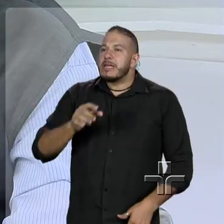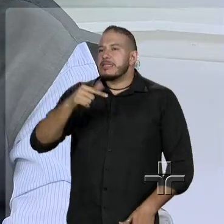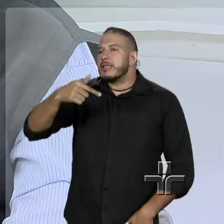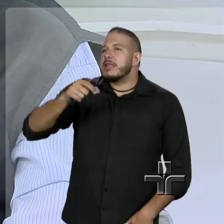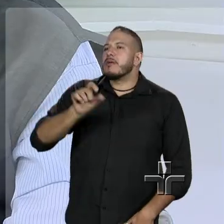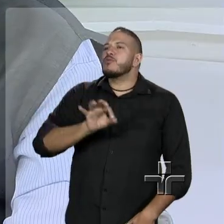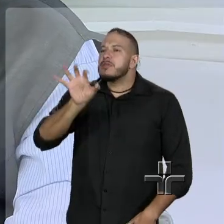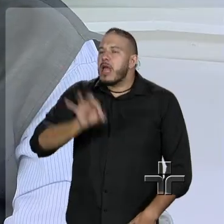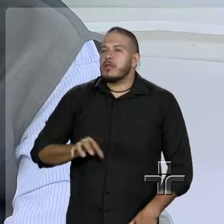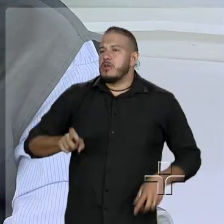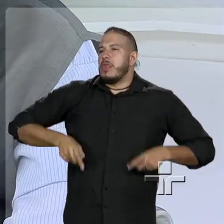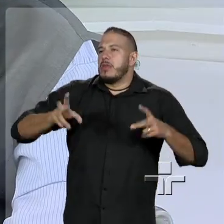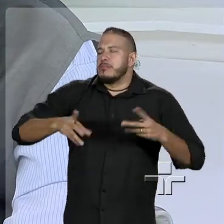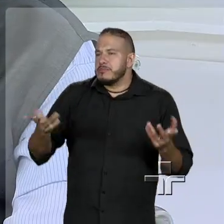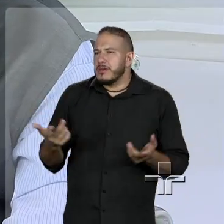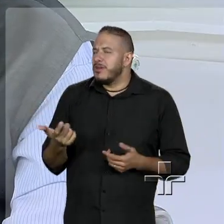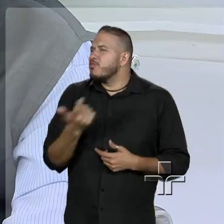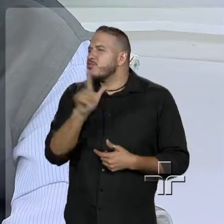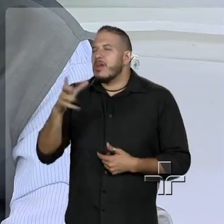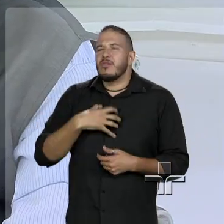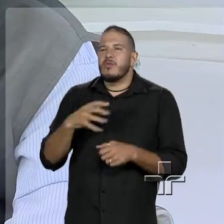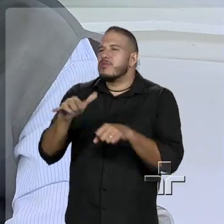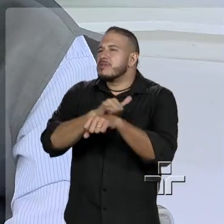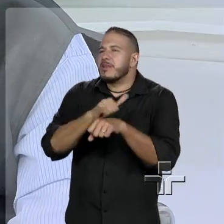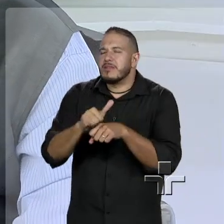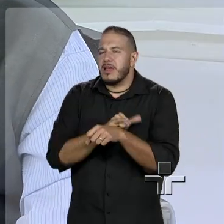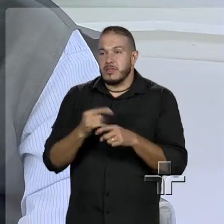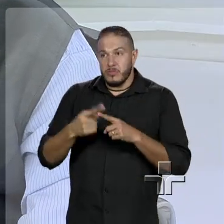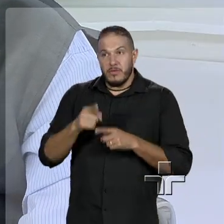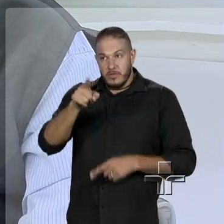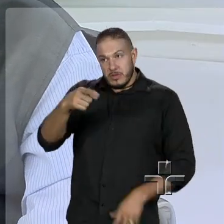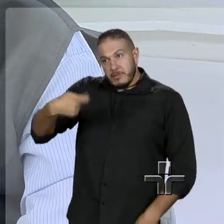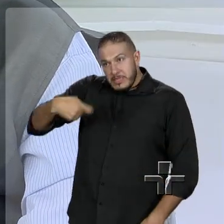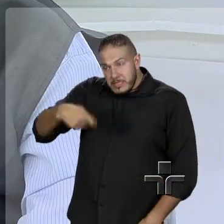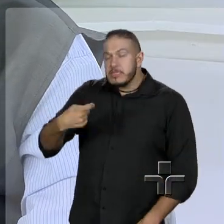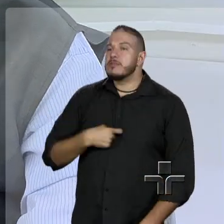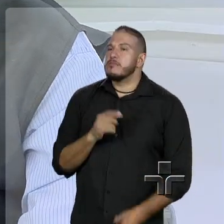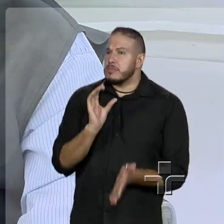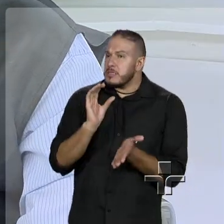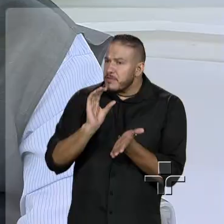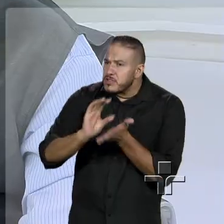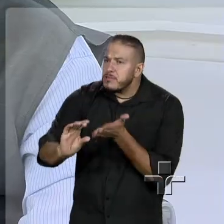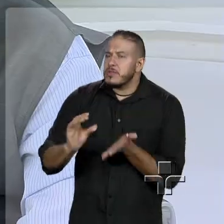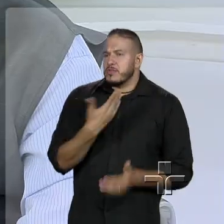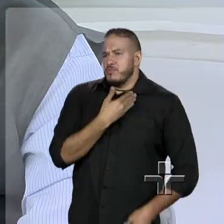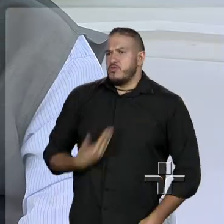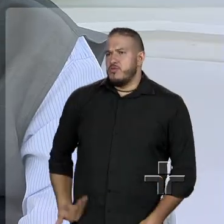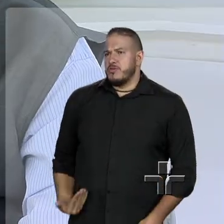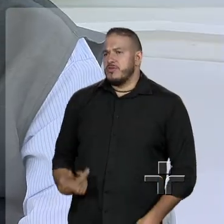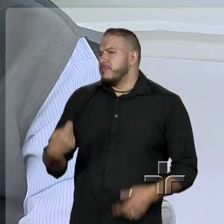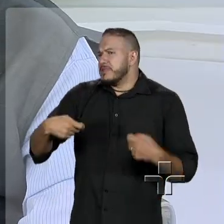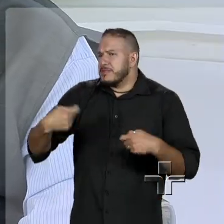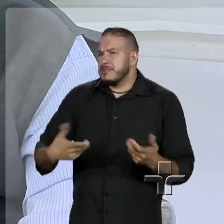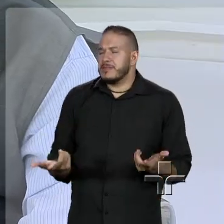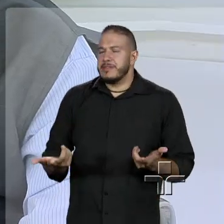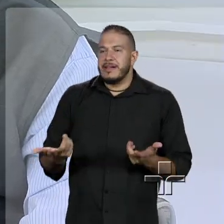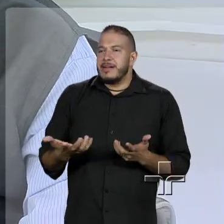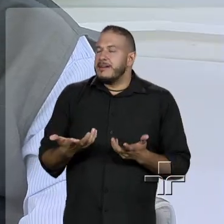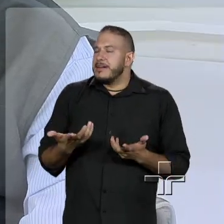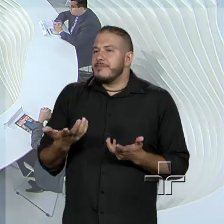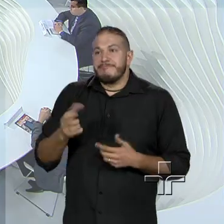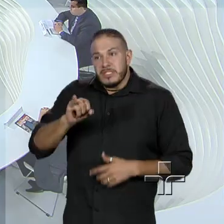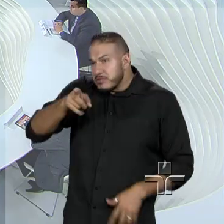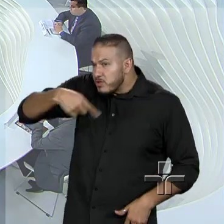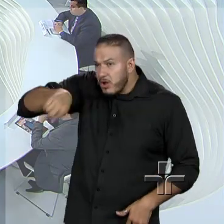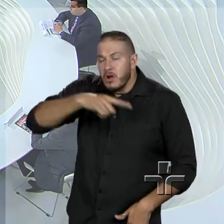governo. Não tem outro caminho, porque você precisa do investimento público, Cooper. Não tem... Se nós